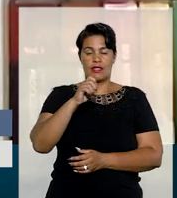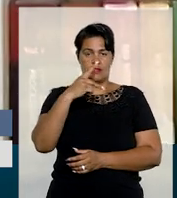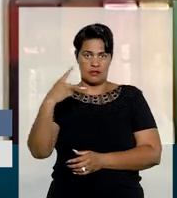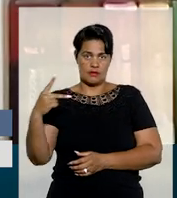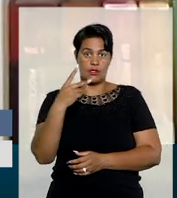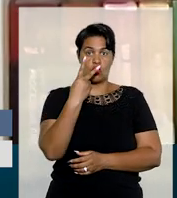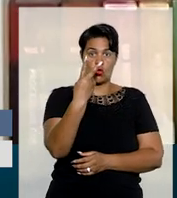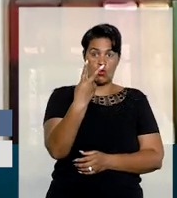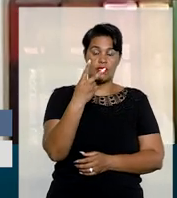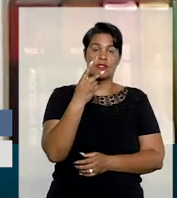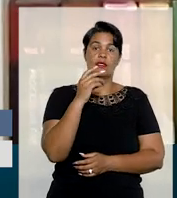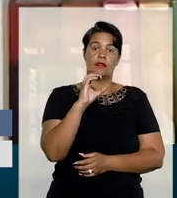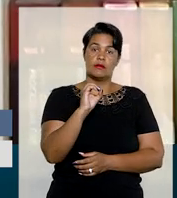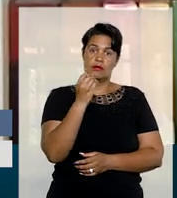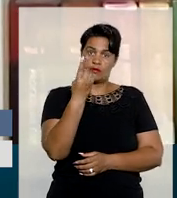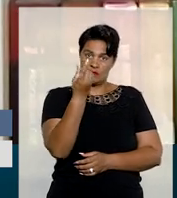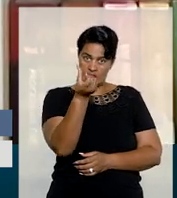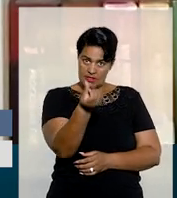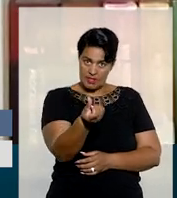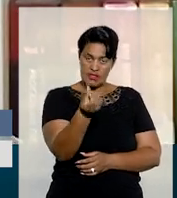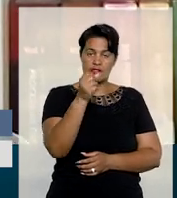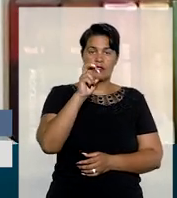agravo interno no RESP